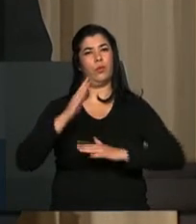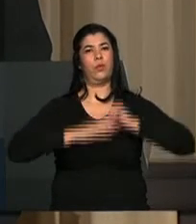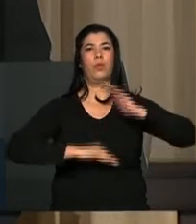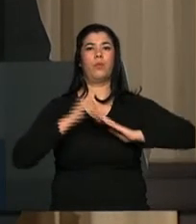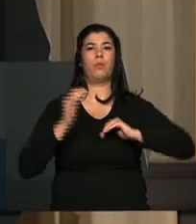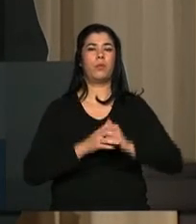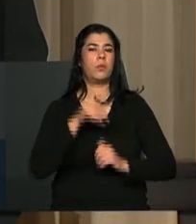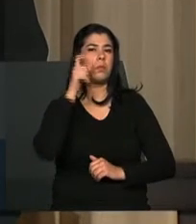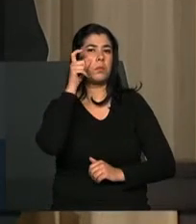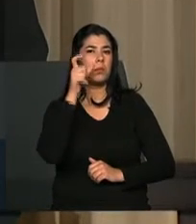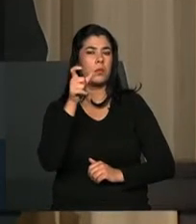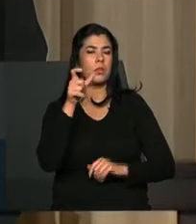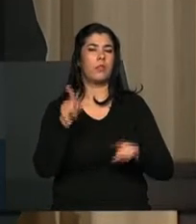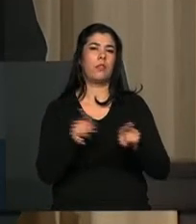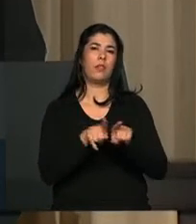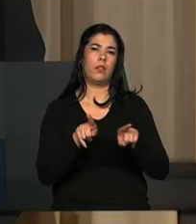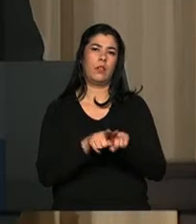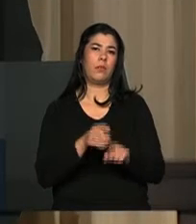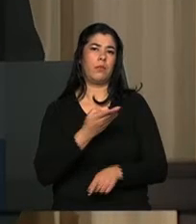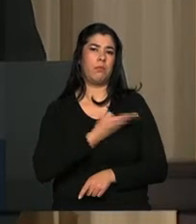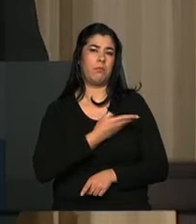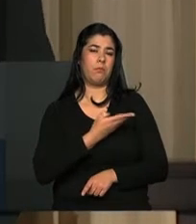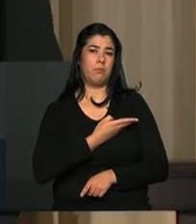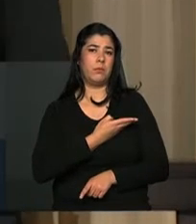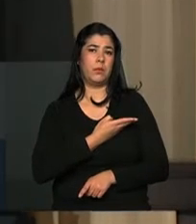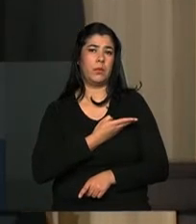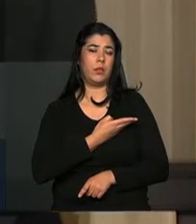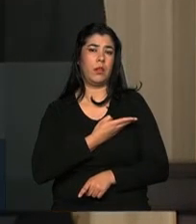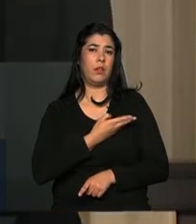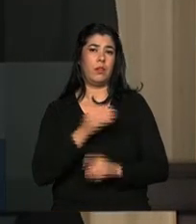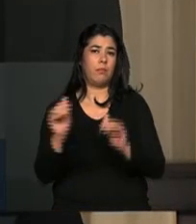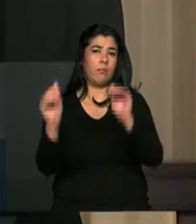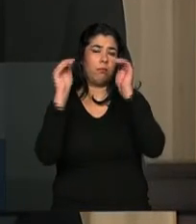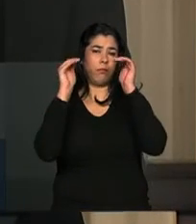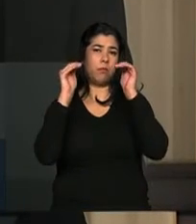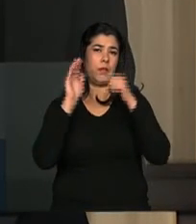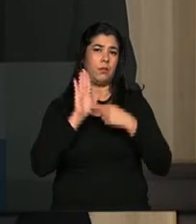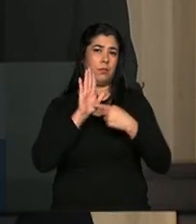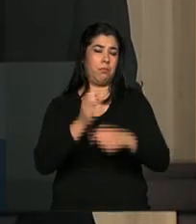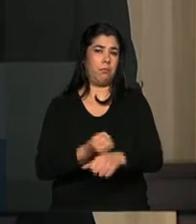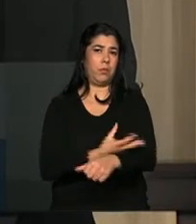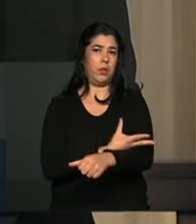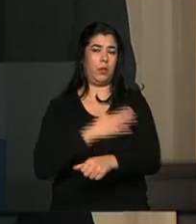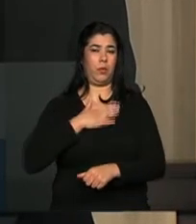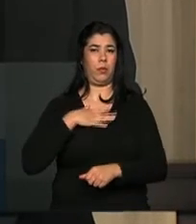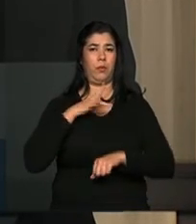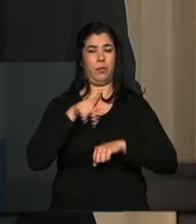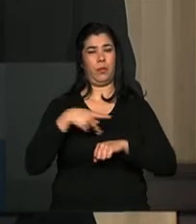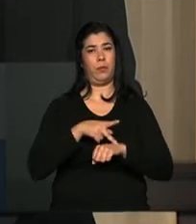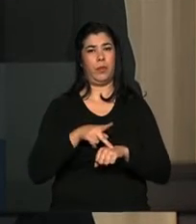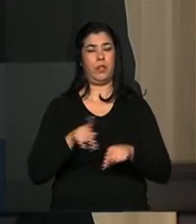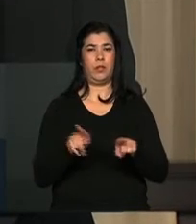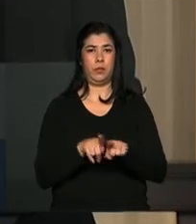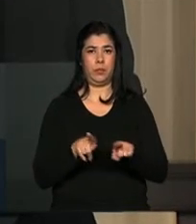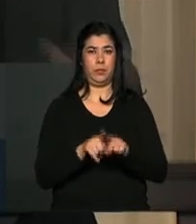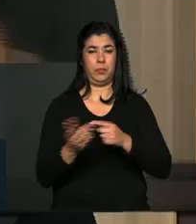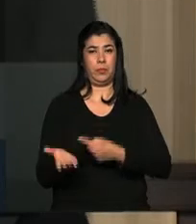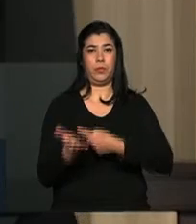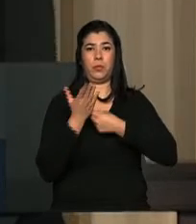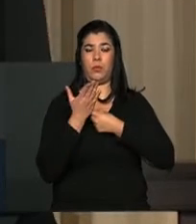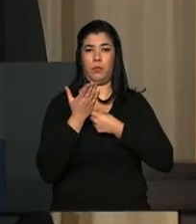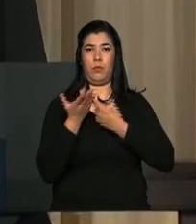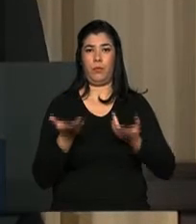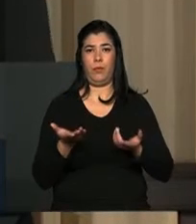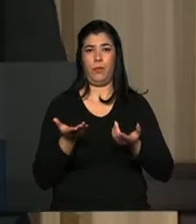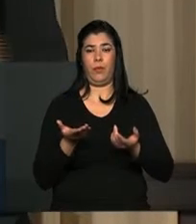de interesse e de amizade que ele externou pelo meu país fizeram do